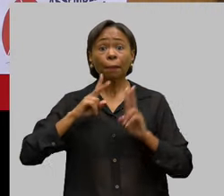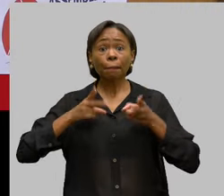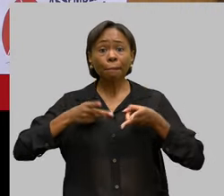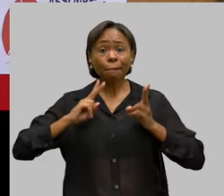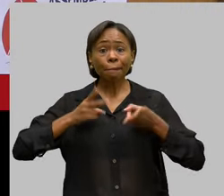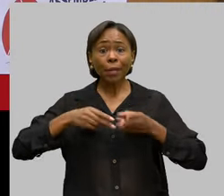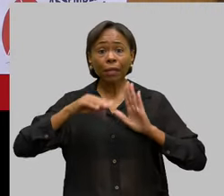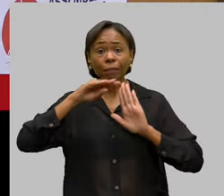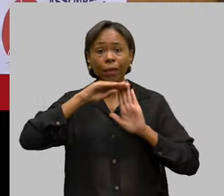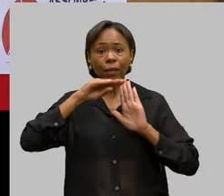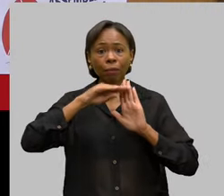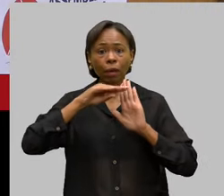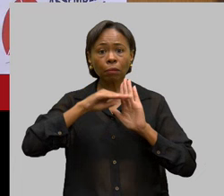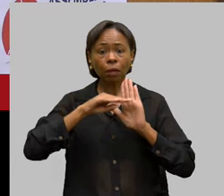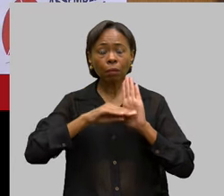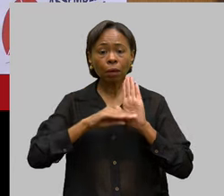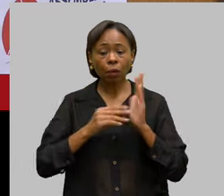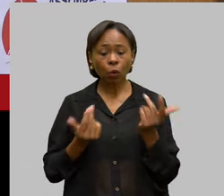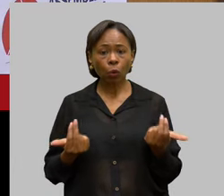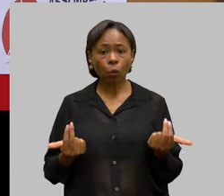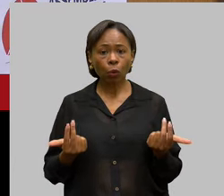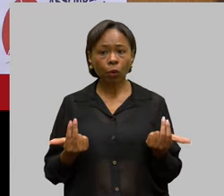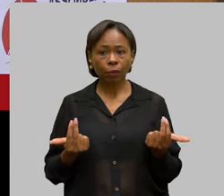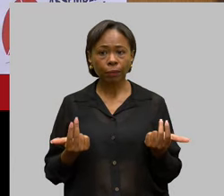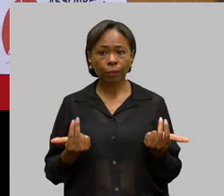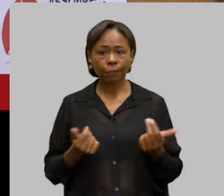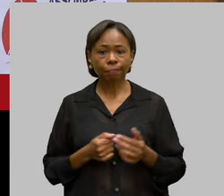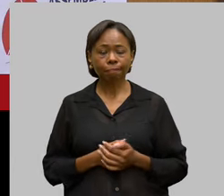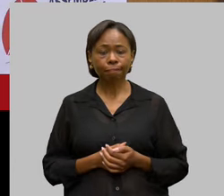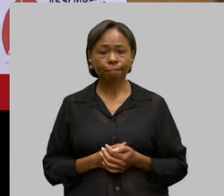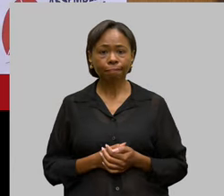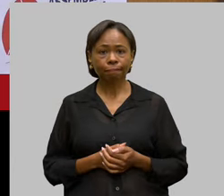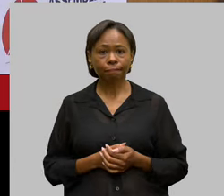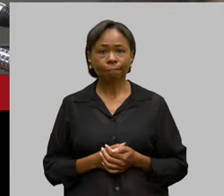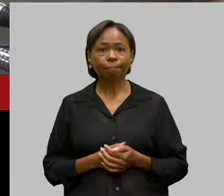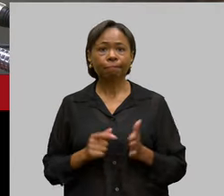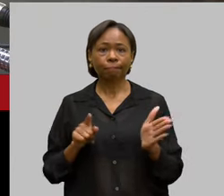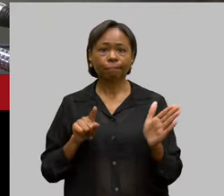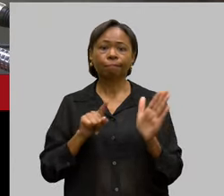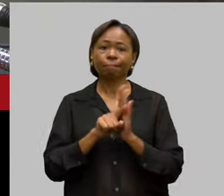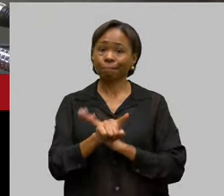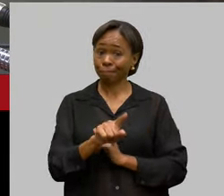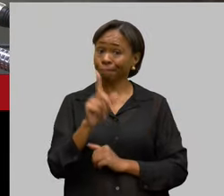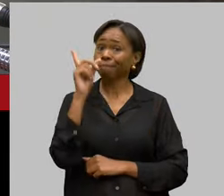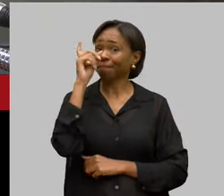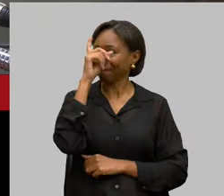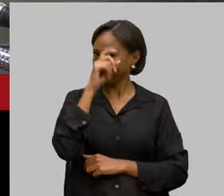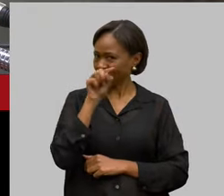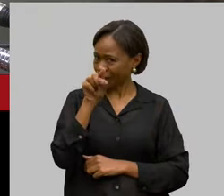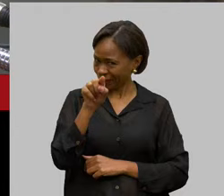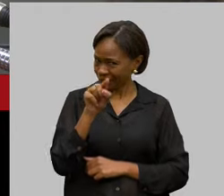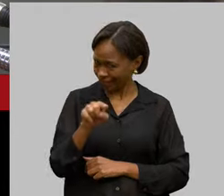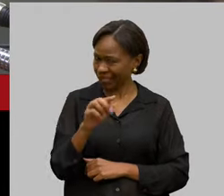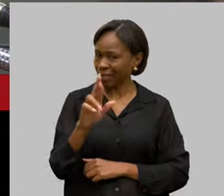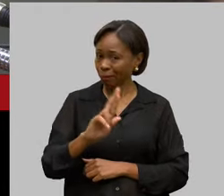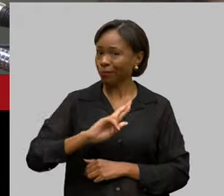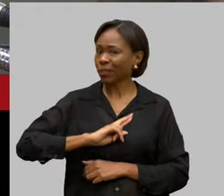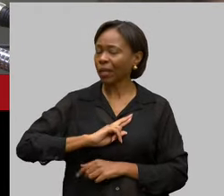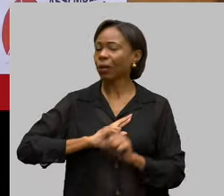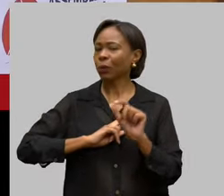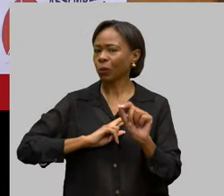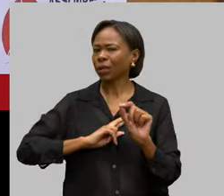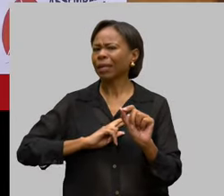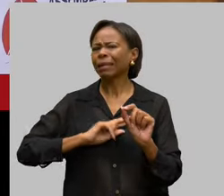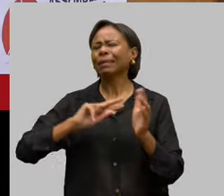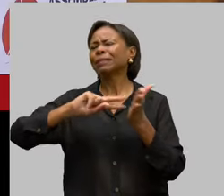premissas a pergunta que eu f para te colocar numa situação extremamente difícil inclusive com os seus pais é que que